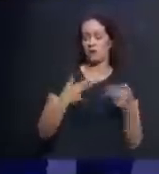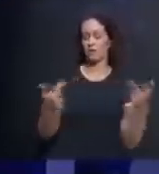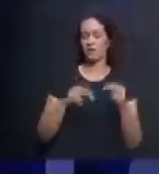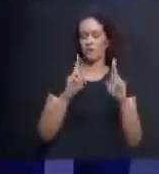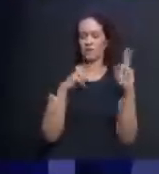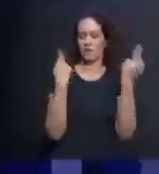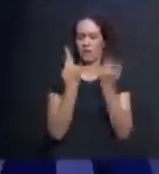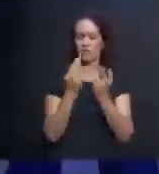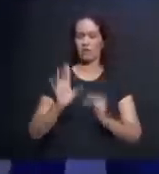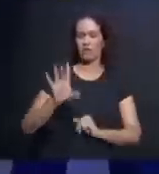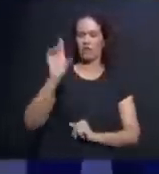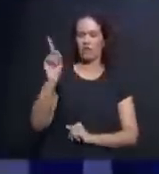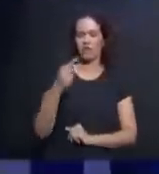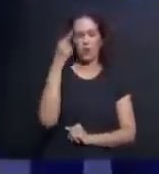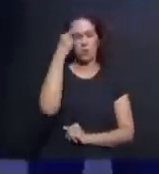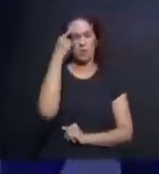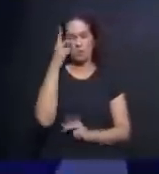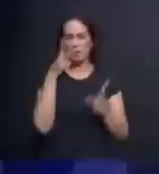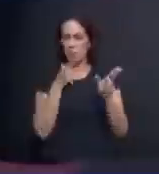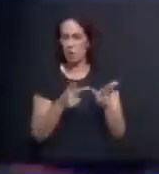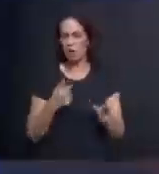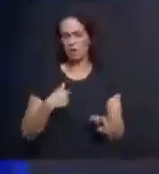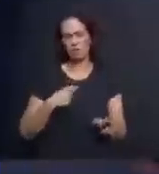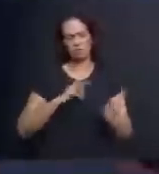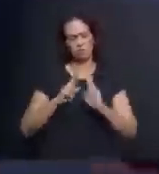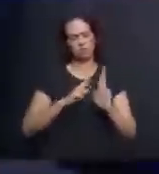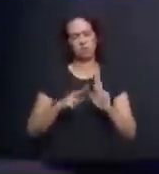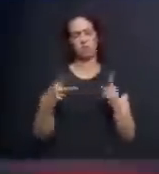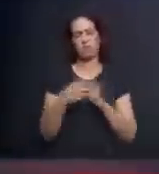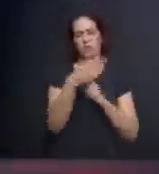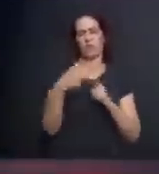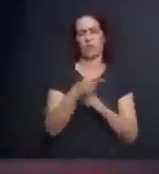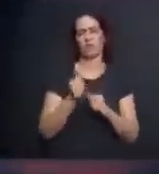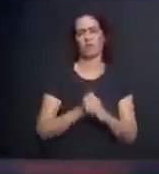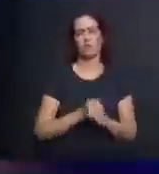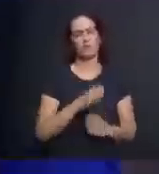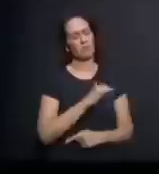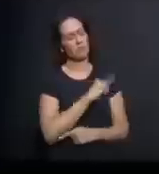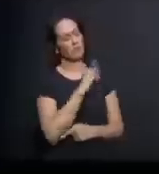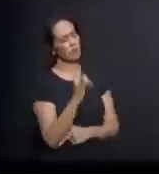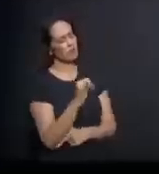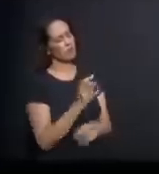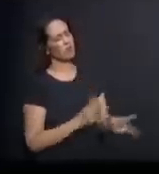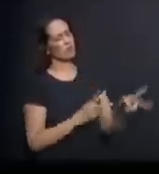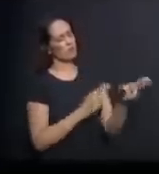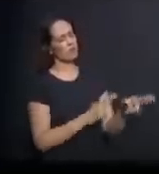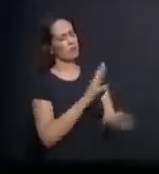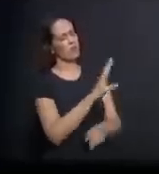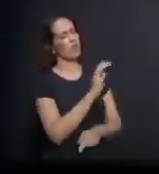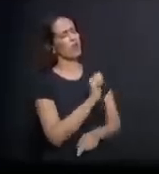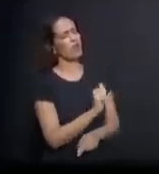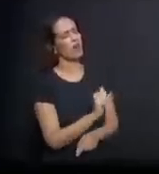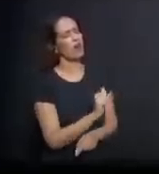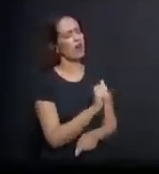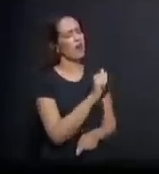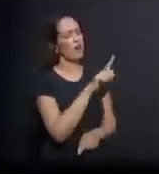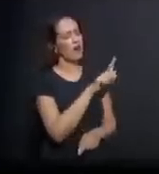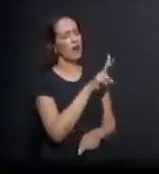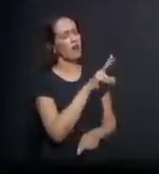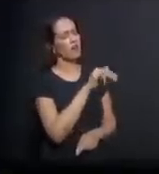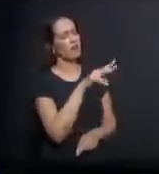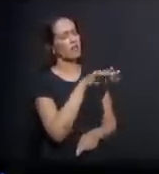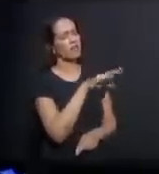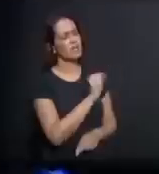eu não quero relacionamento. E aí eu perguntei para ele assim: então significa que quem não é calvinista não pode ter o prazer da sua amizade para você transformar ele num calvinista? Tem